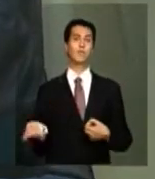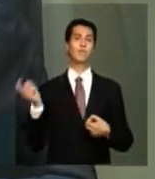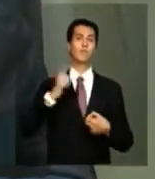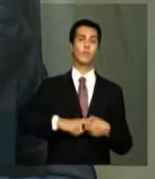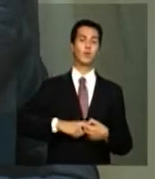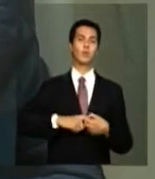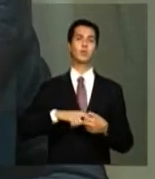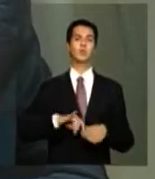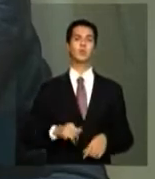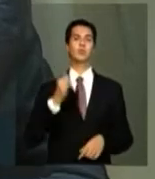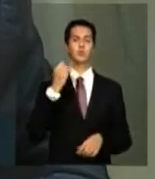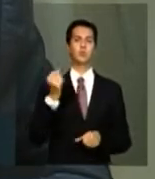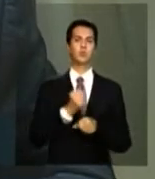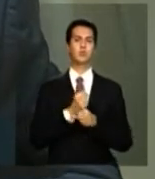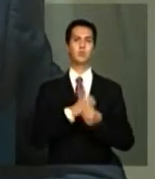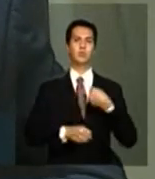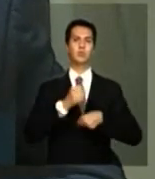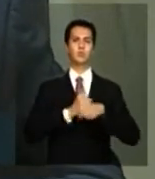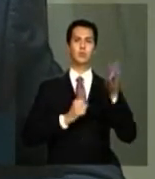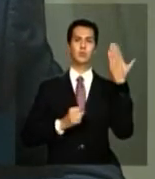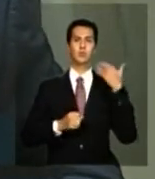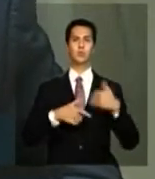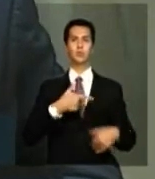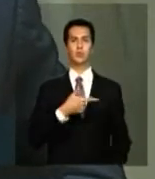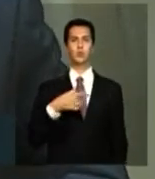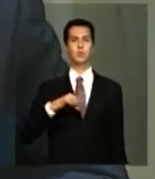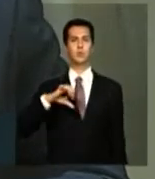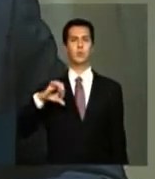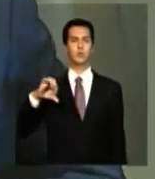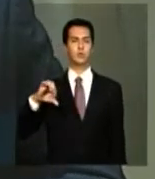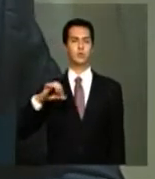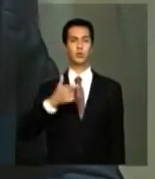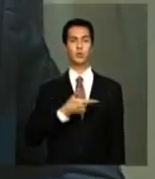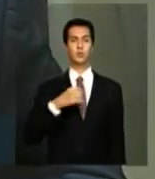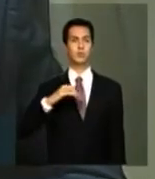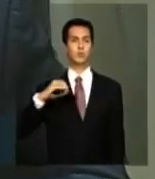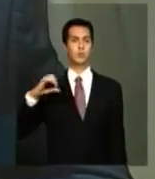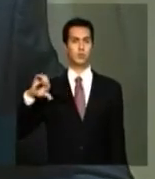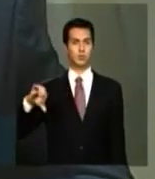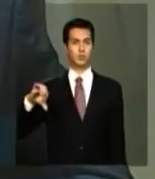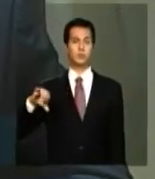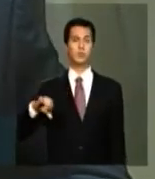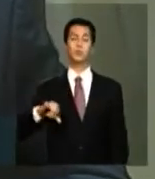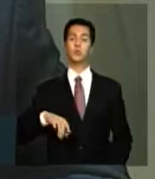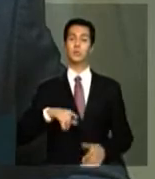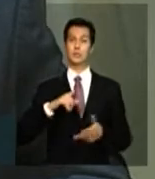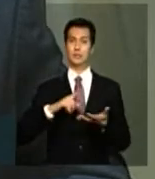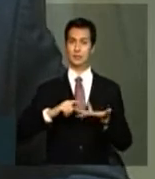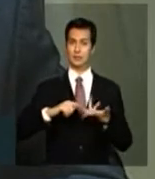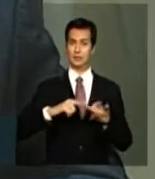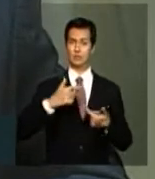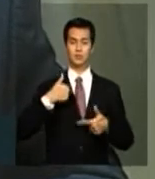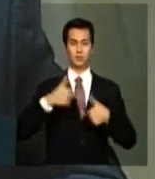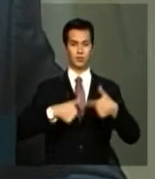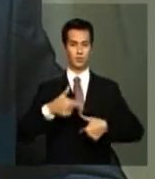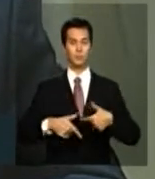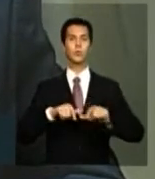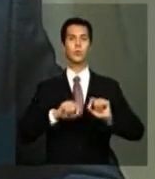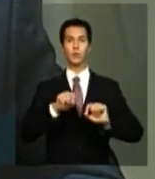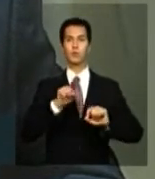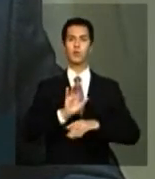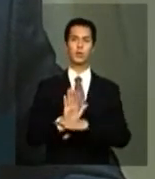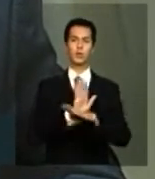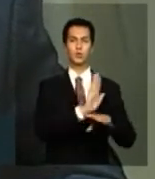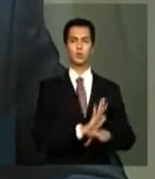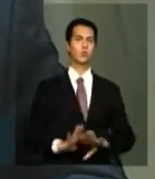de 2009 e esta medida beneficia todo o setor produtivo porque todo setor produtivo que